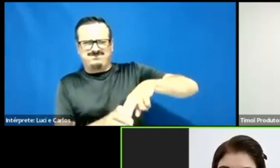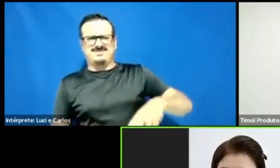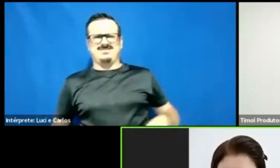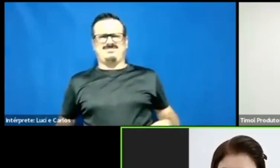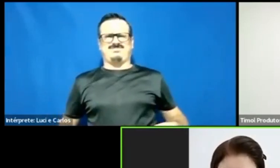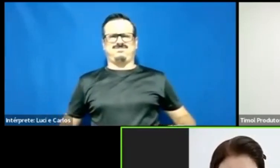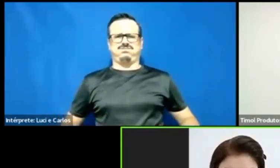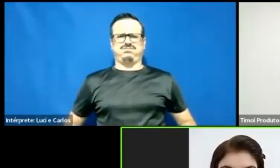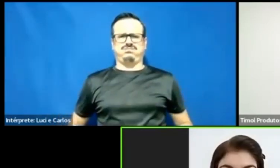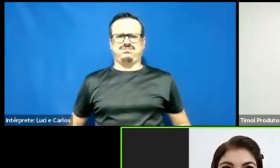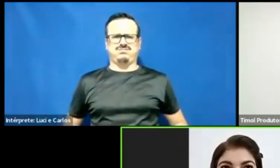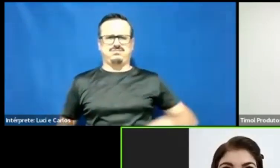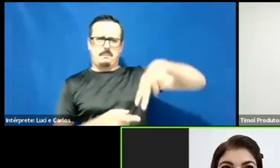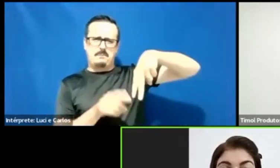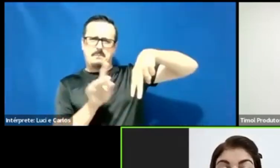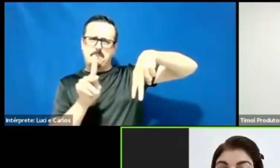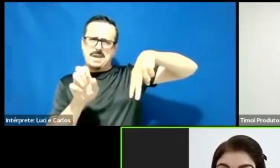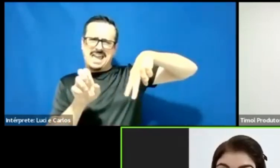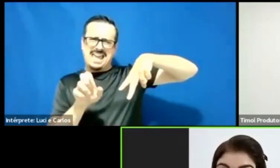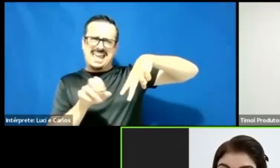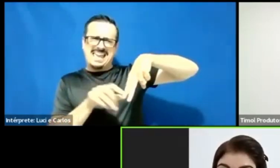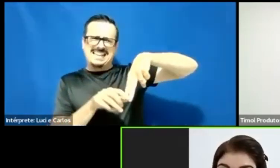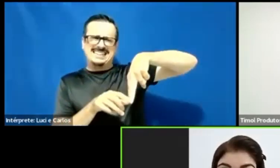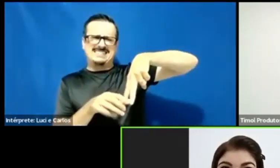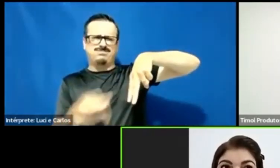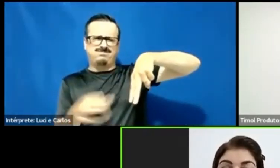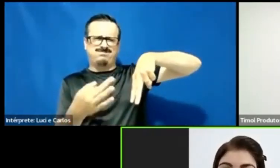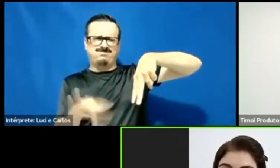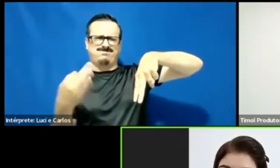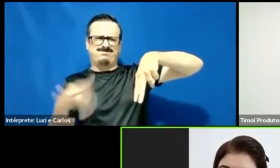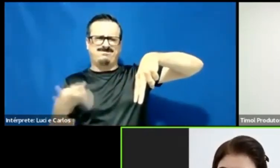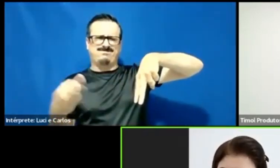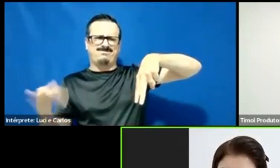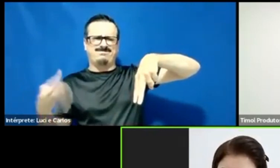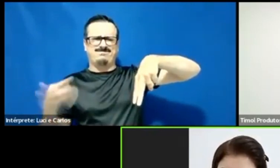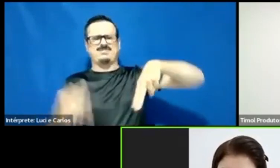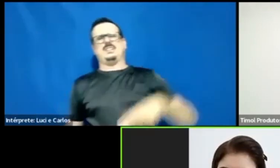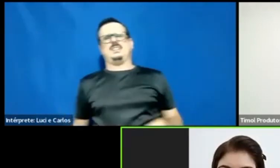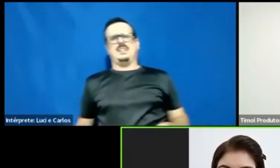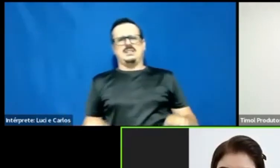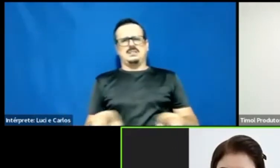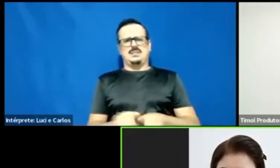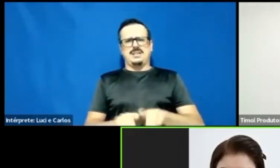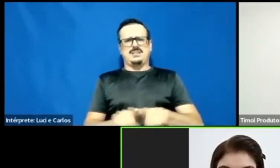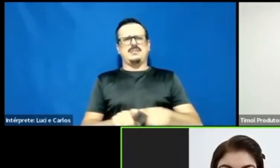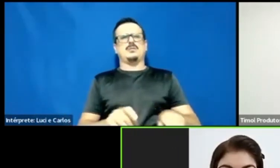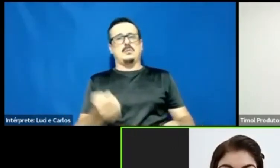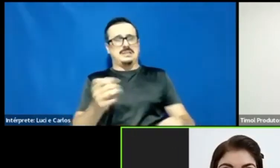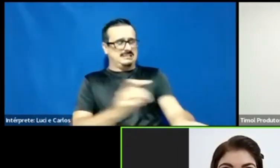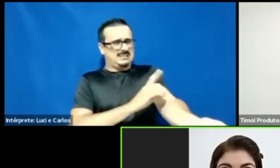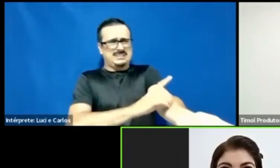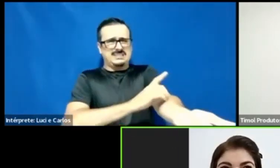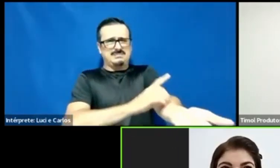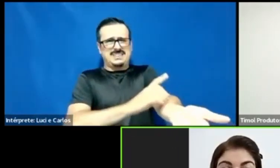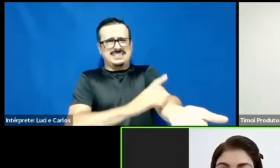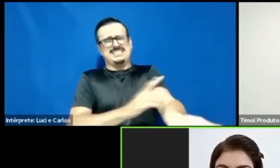quintura também no solado dos pés, e eu também já estava com quadro pré-diabético, porque quando eu fui fazer a última